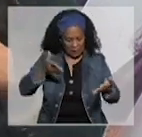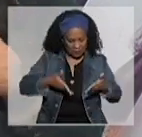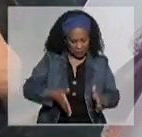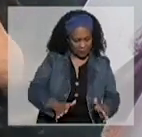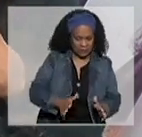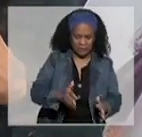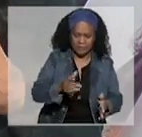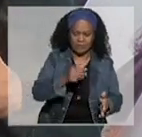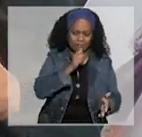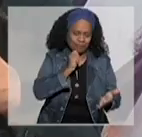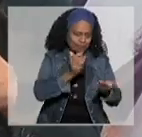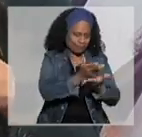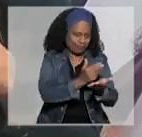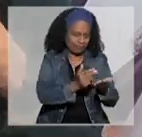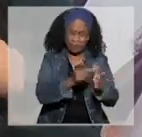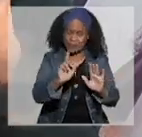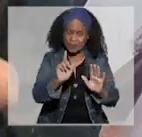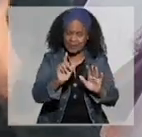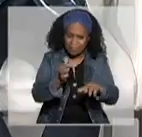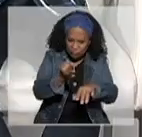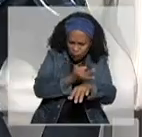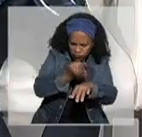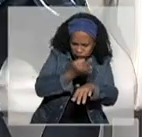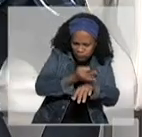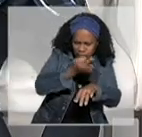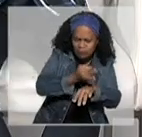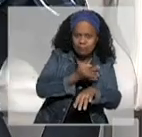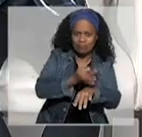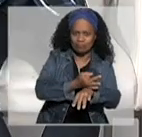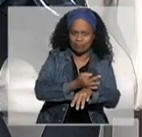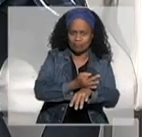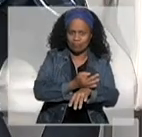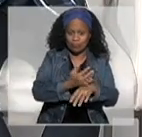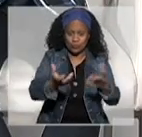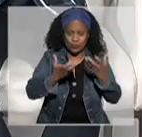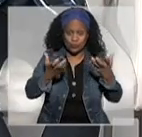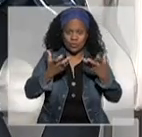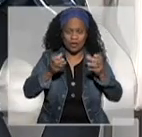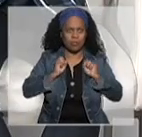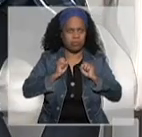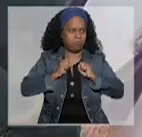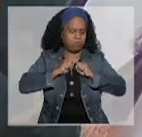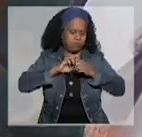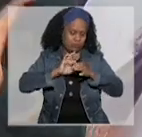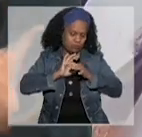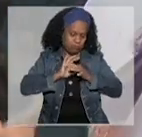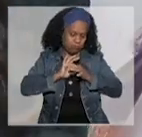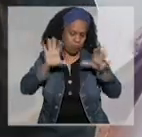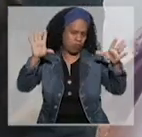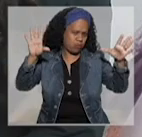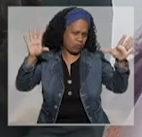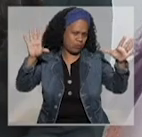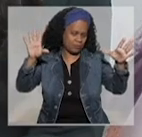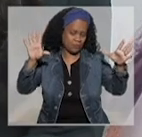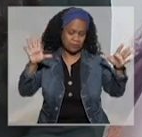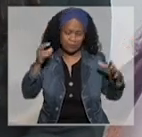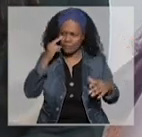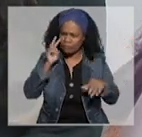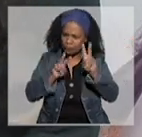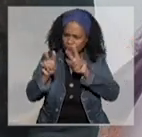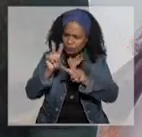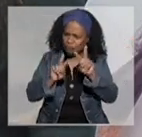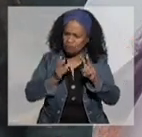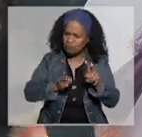alguém que nasça sem arte, não é isso, mas essa inquietação maior de querer extravasar, como é que se vê isso? Porque eu vejo muito assim,